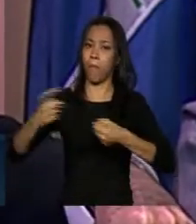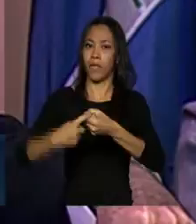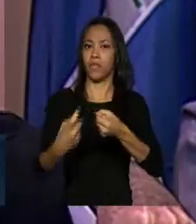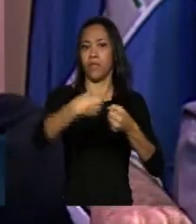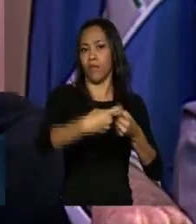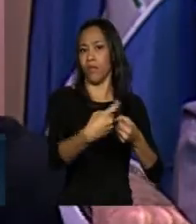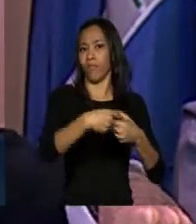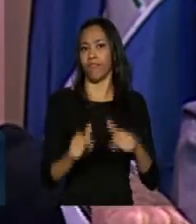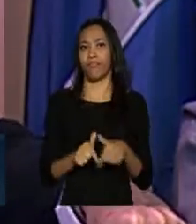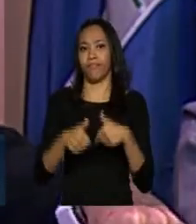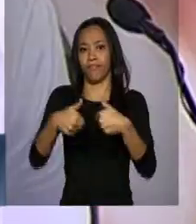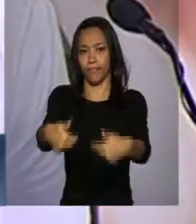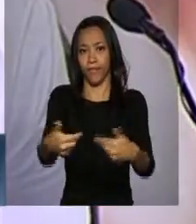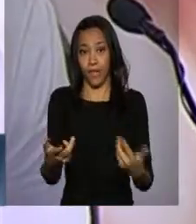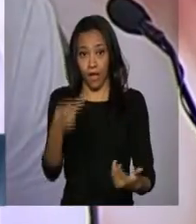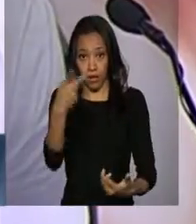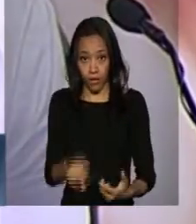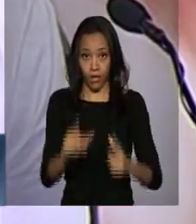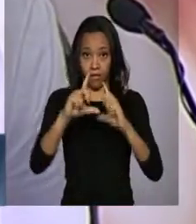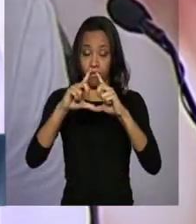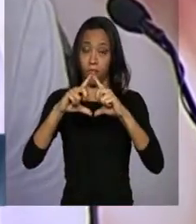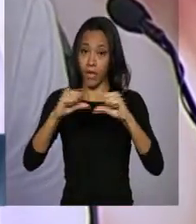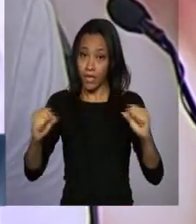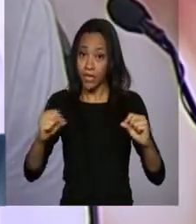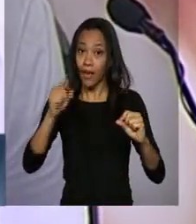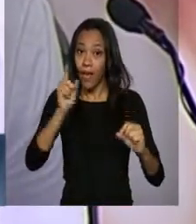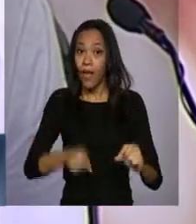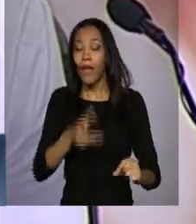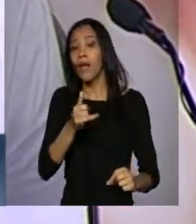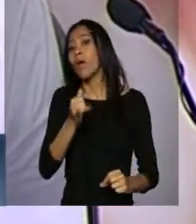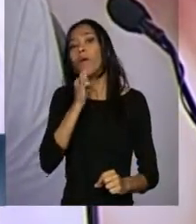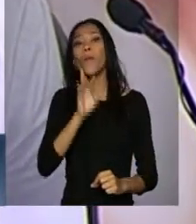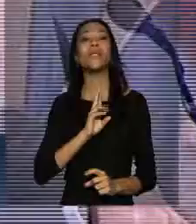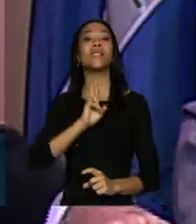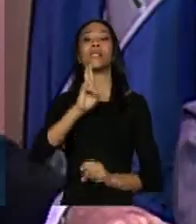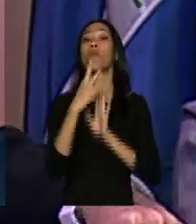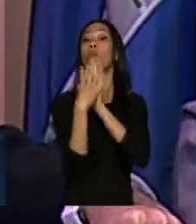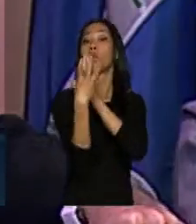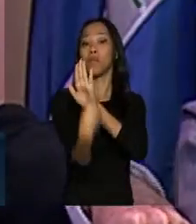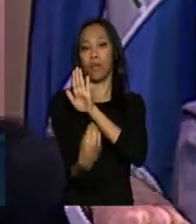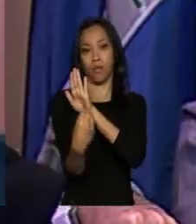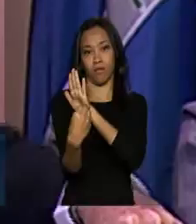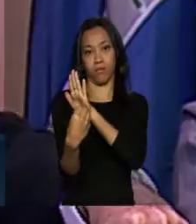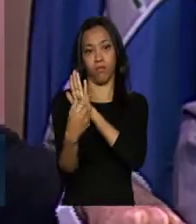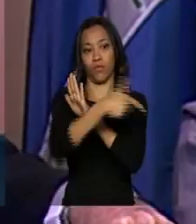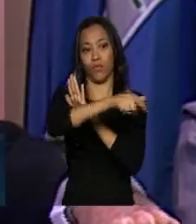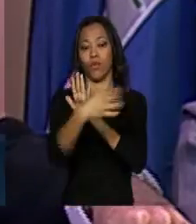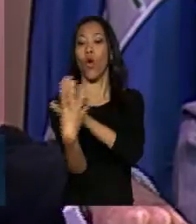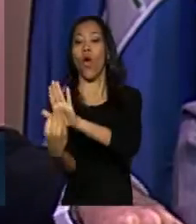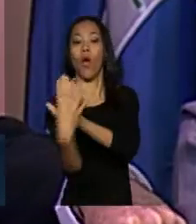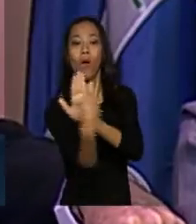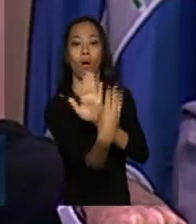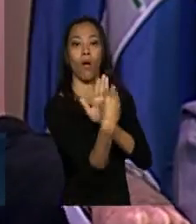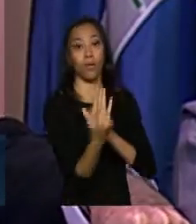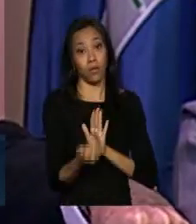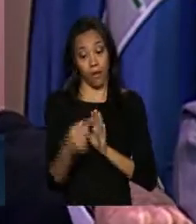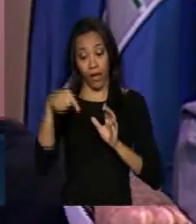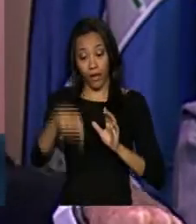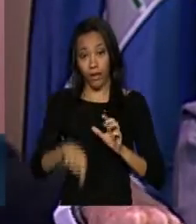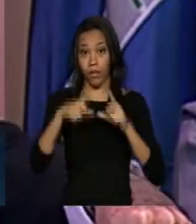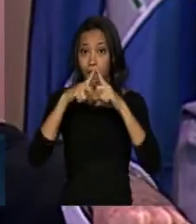parceiros. Brasília, senhor secretário, é um exemplo a ser seguido. Brasília nos orgulha e